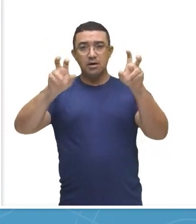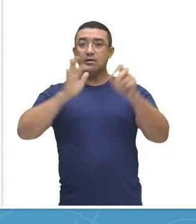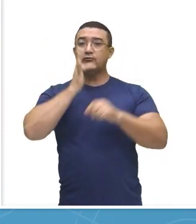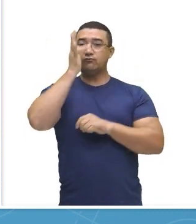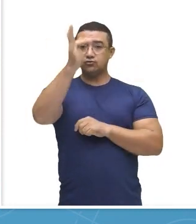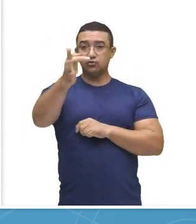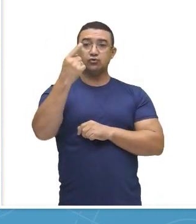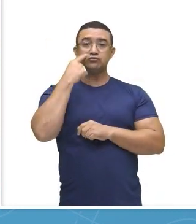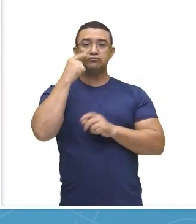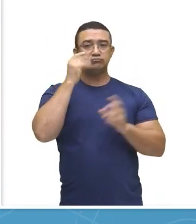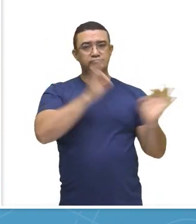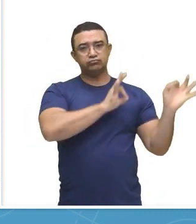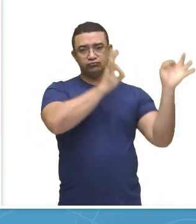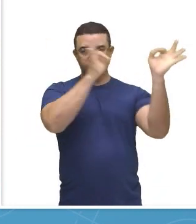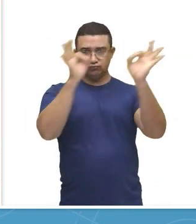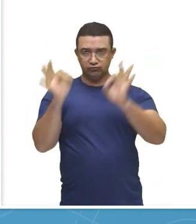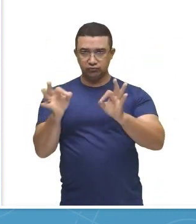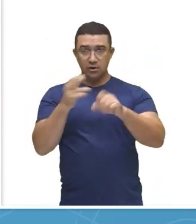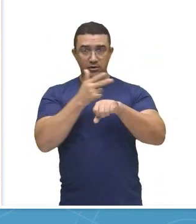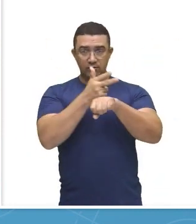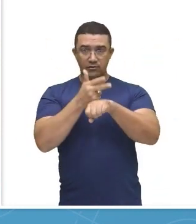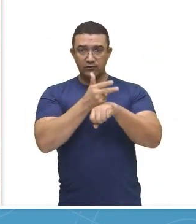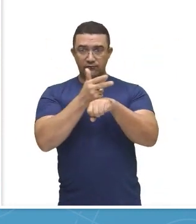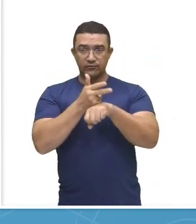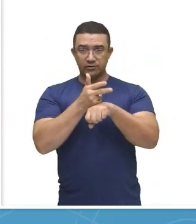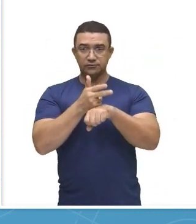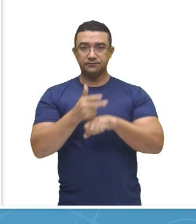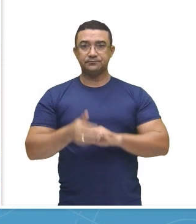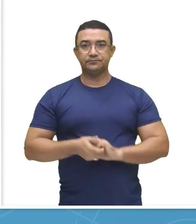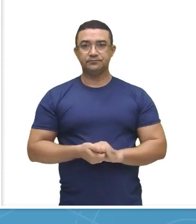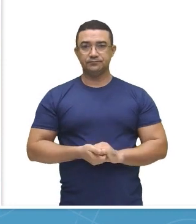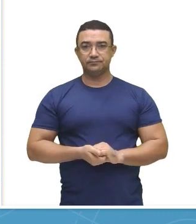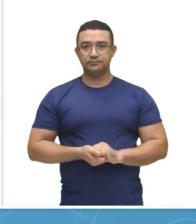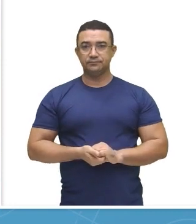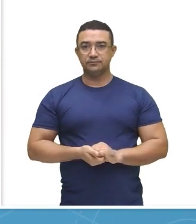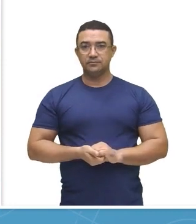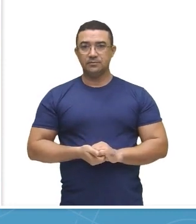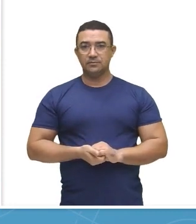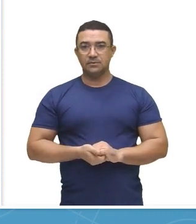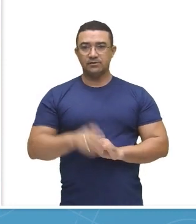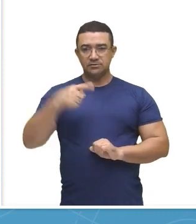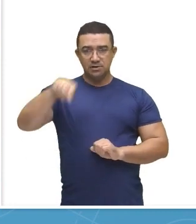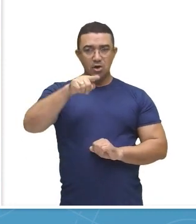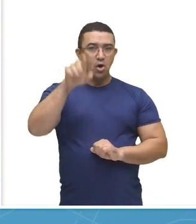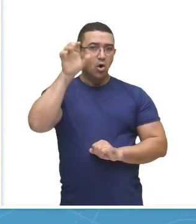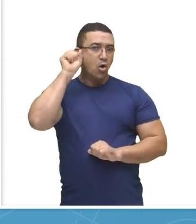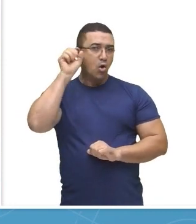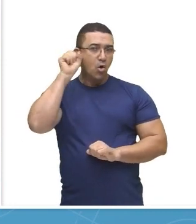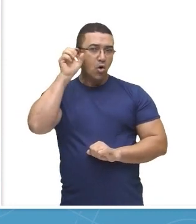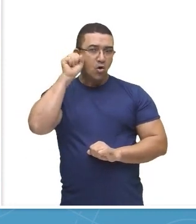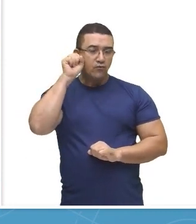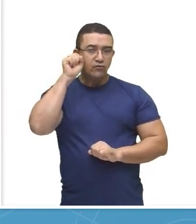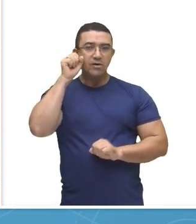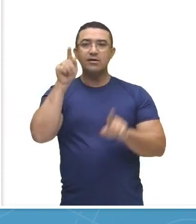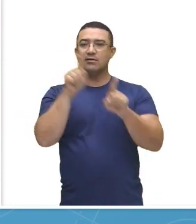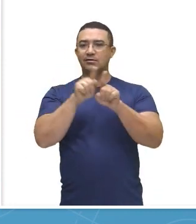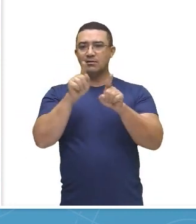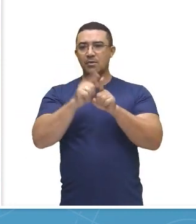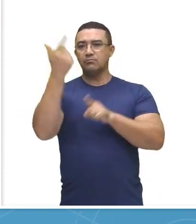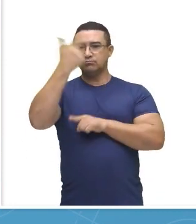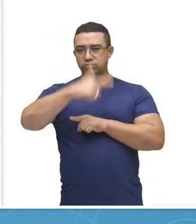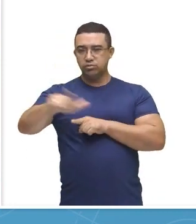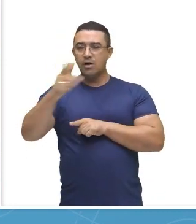assistir o VT, watch the video, ok? Listen, vão ouvir and repeat,